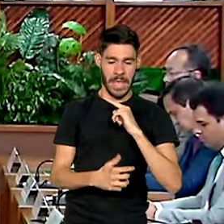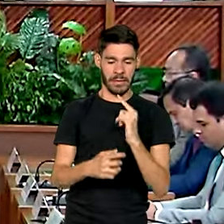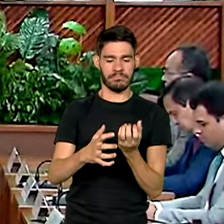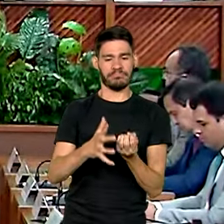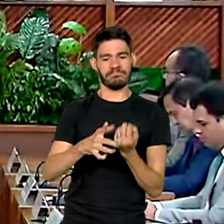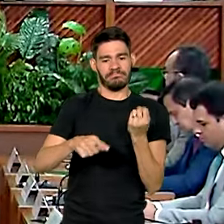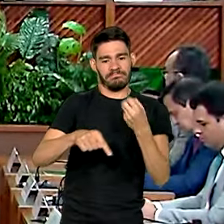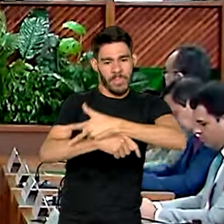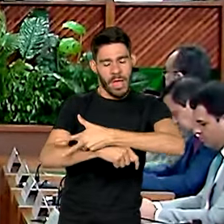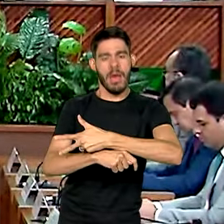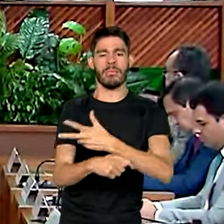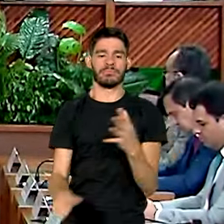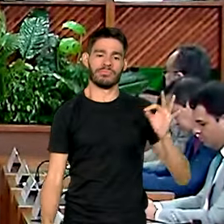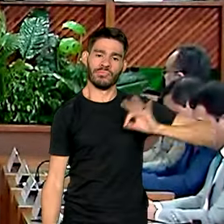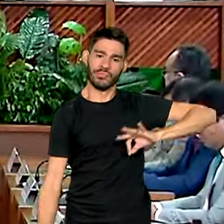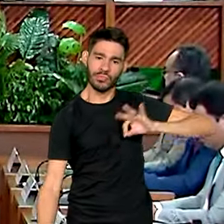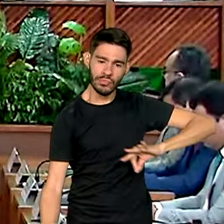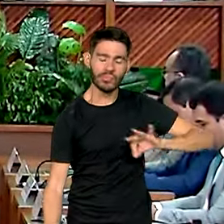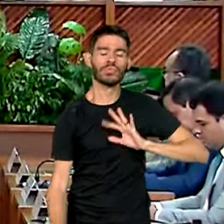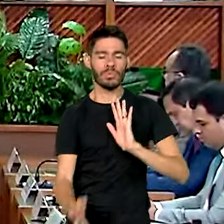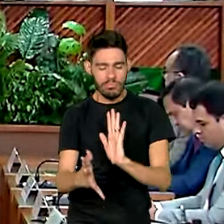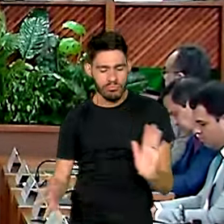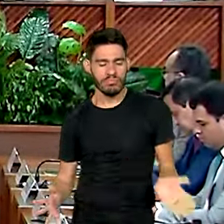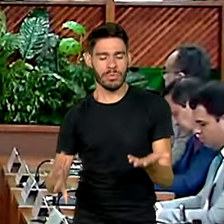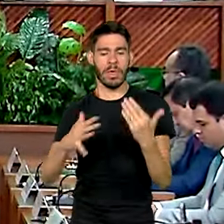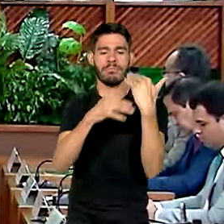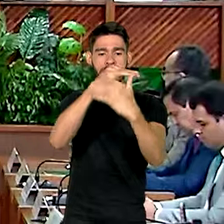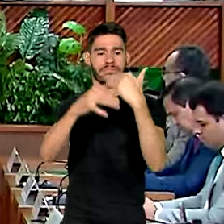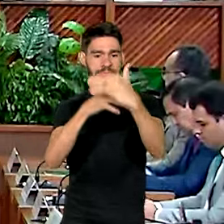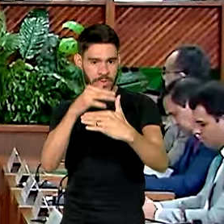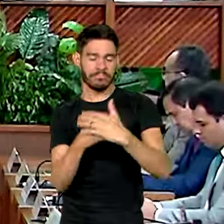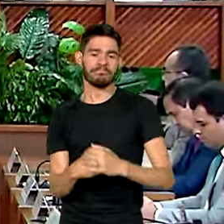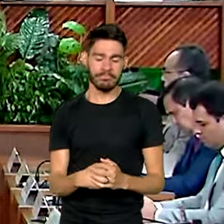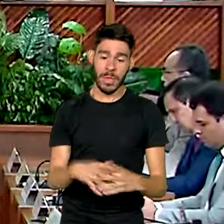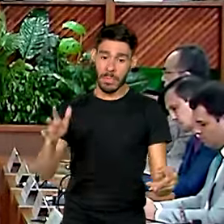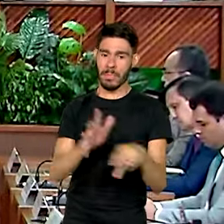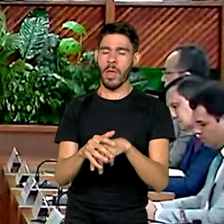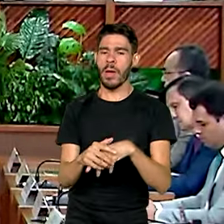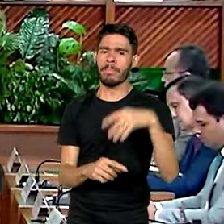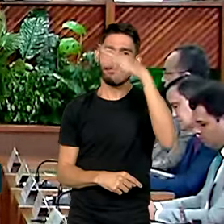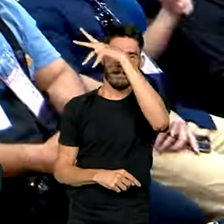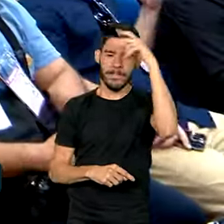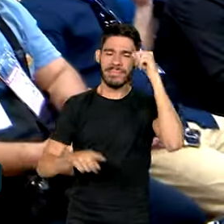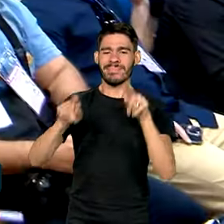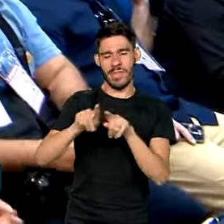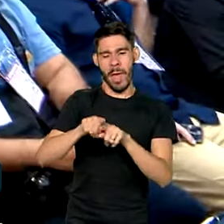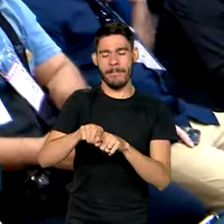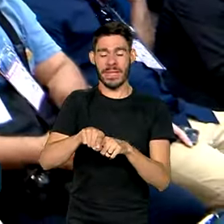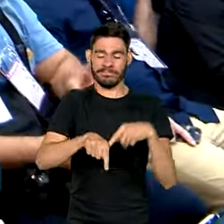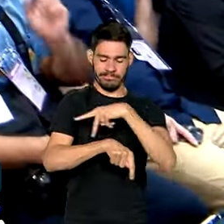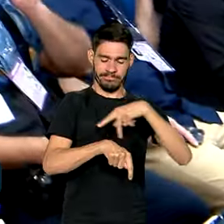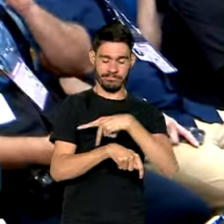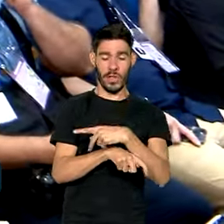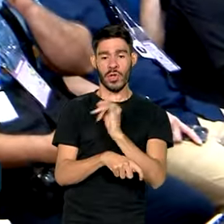emprego, gerar renda, promover o desenvolvimento do Estado e do nosso país. O anúncio foi